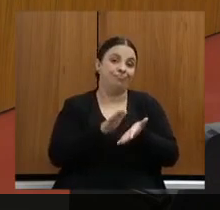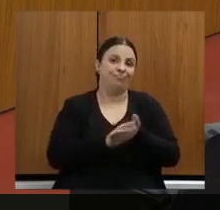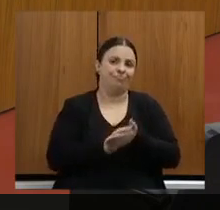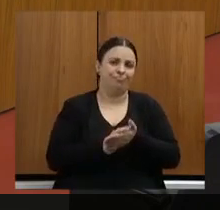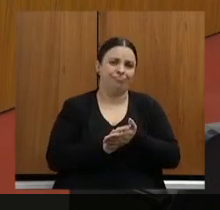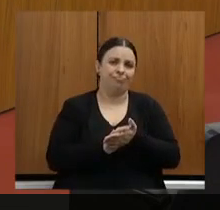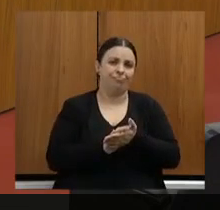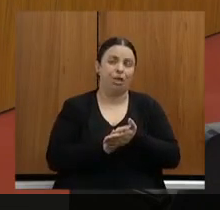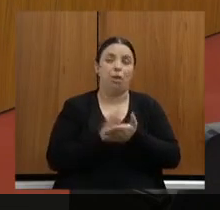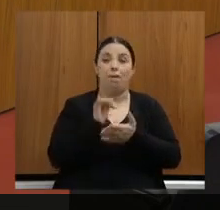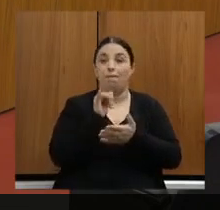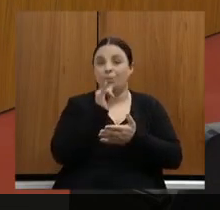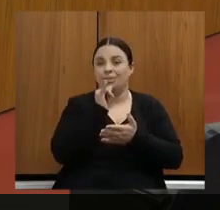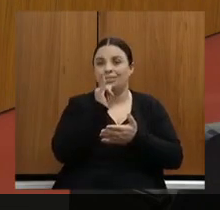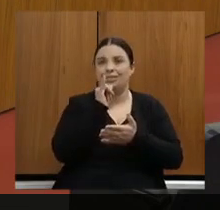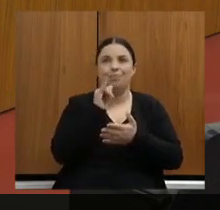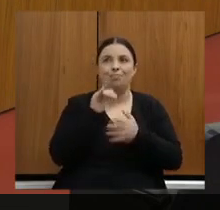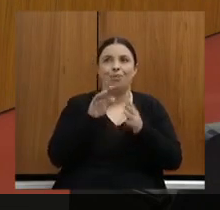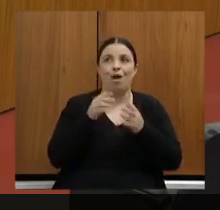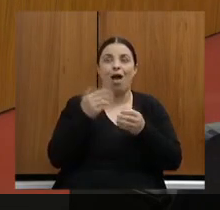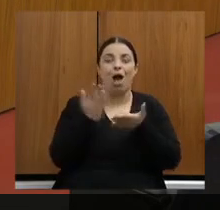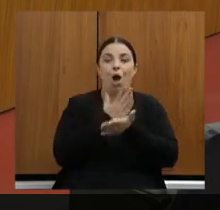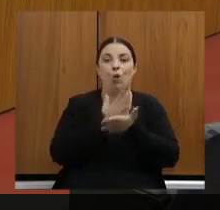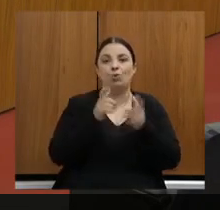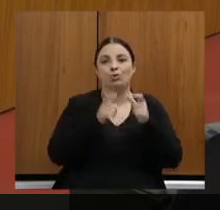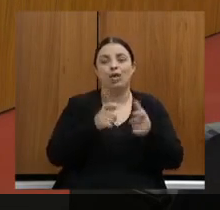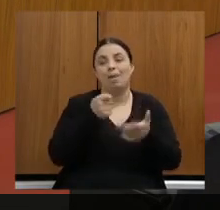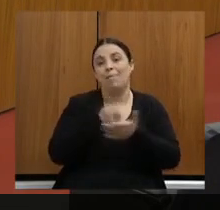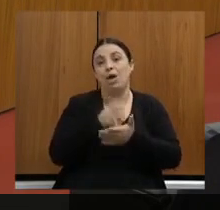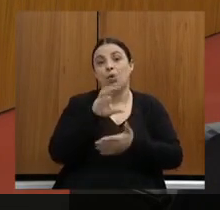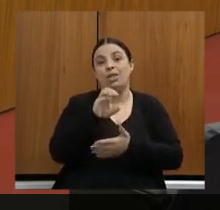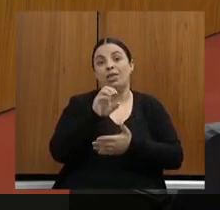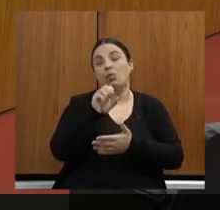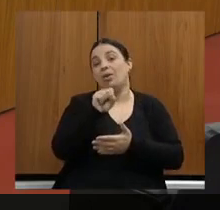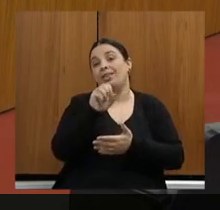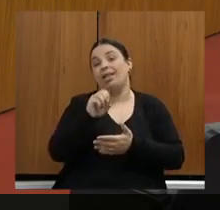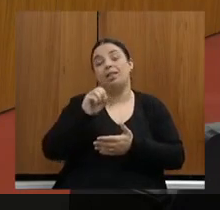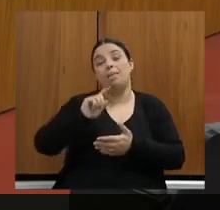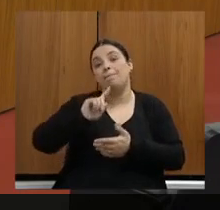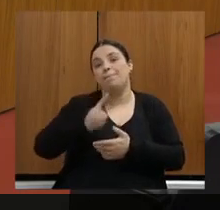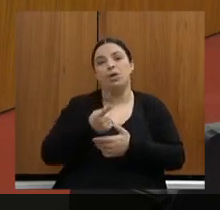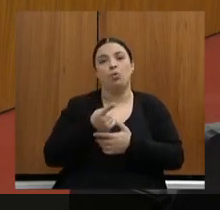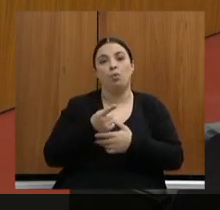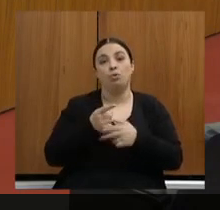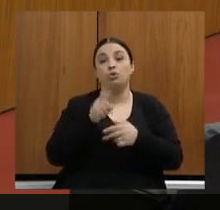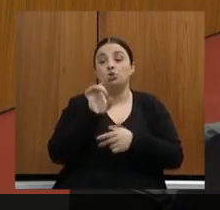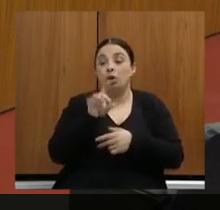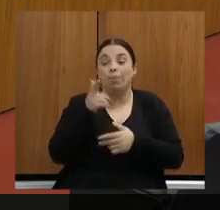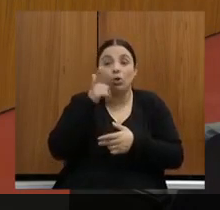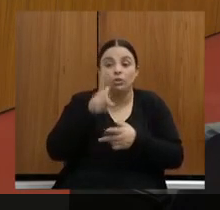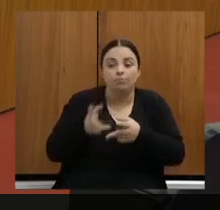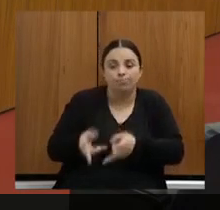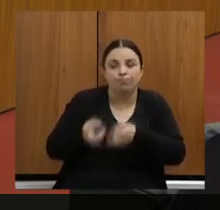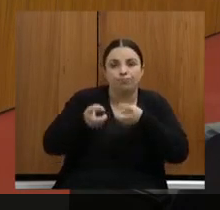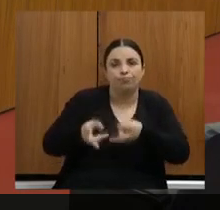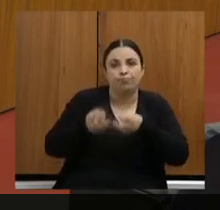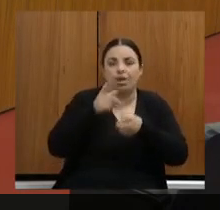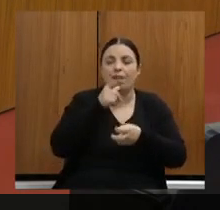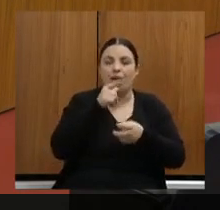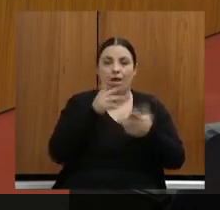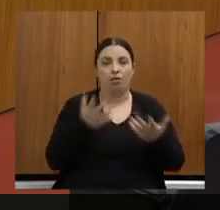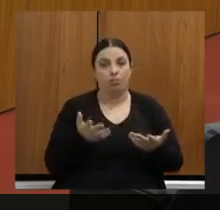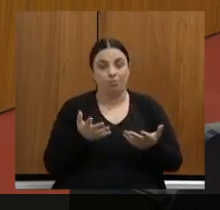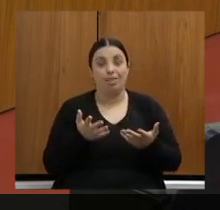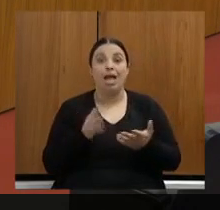bombeamento de pulso e você tem as associações comunitárias que muitos casos elas também que assumem essa despesas